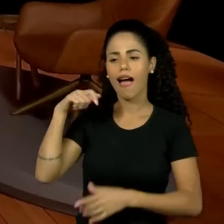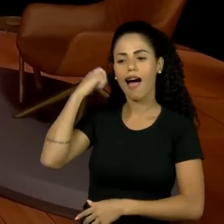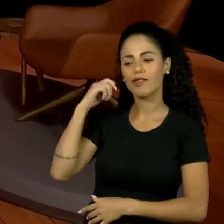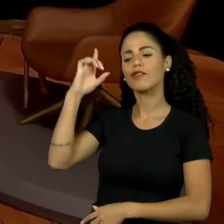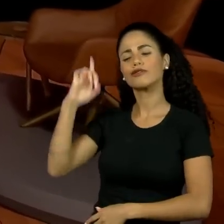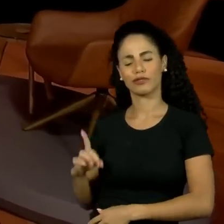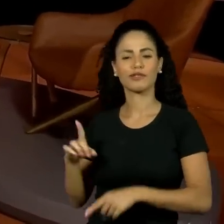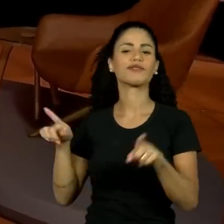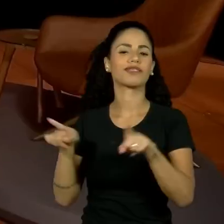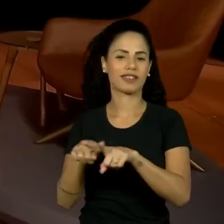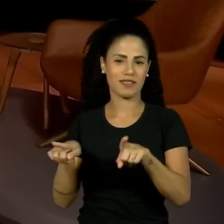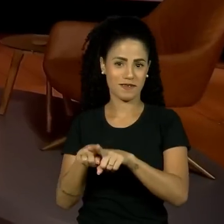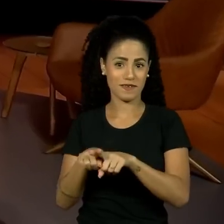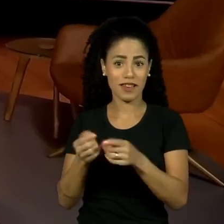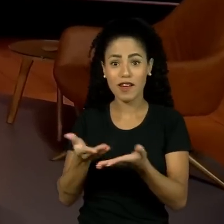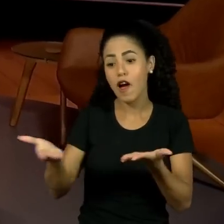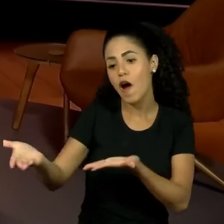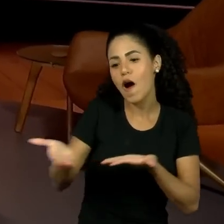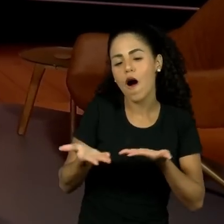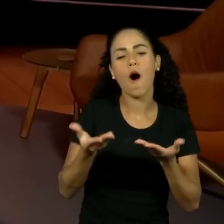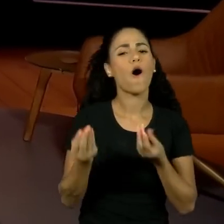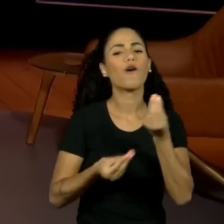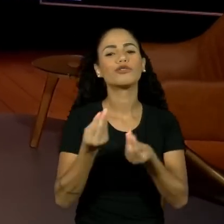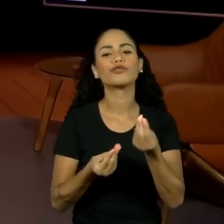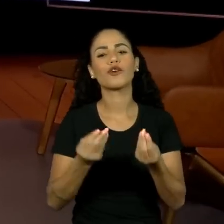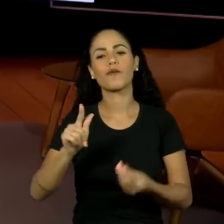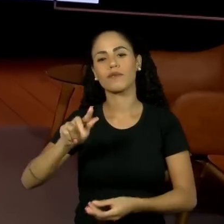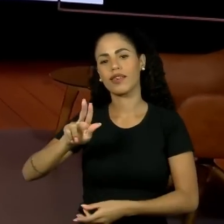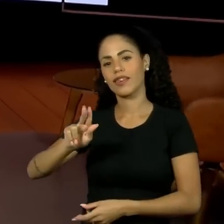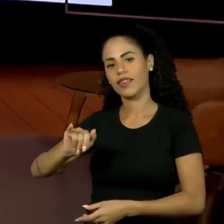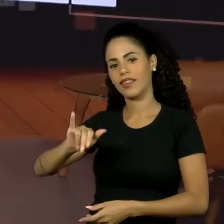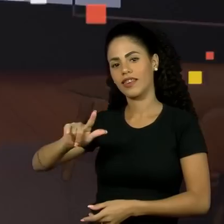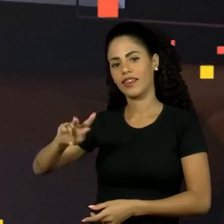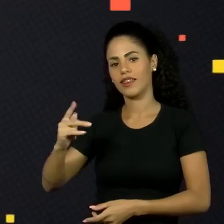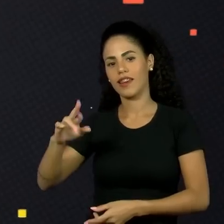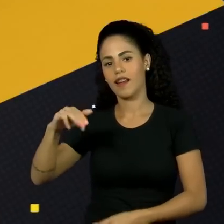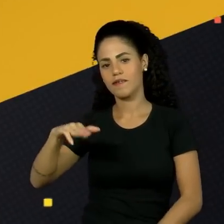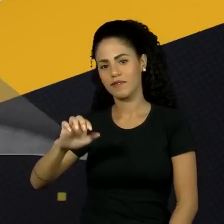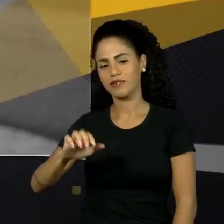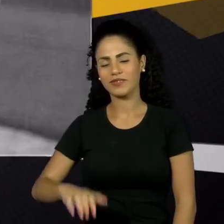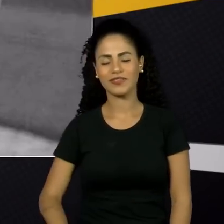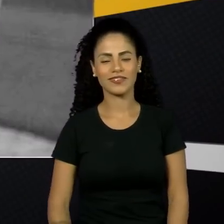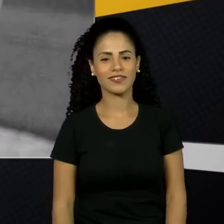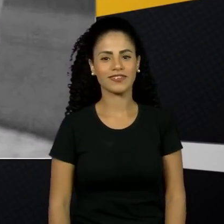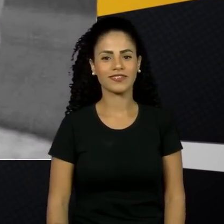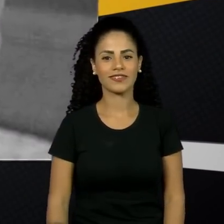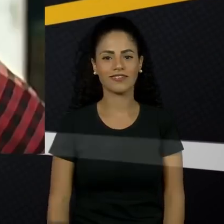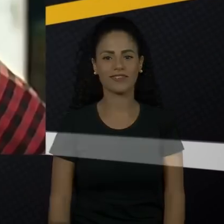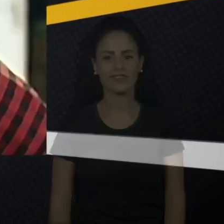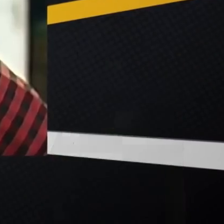também diretor teatral. Vamos receber no Persona Guilherme Leme Garcia.